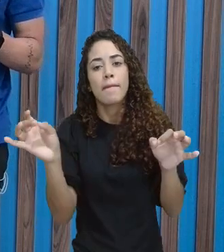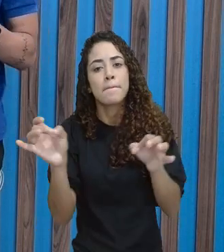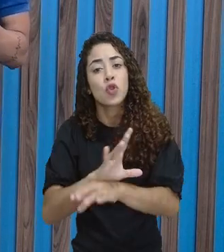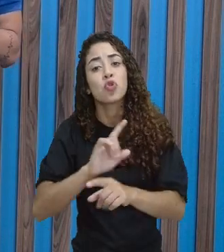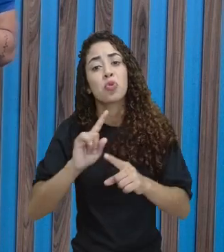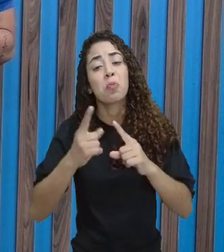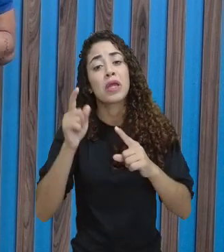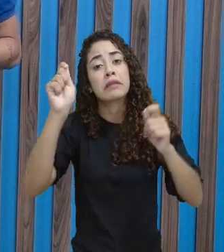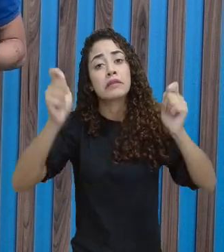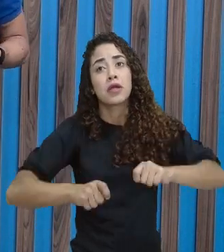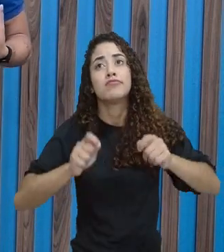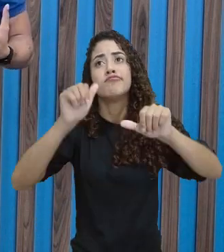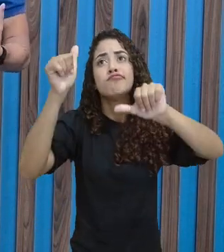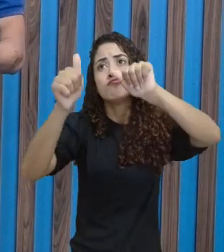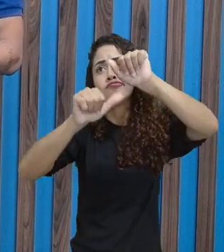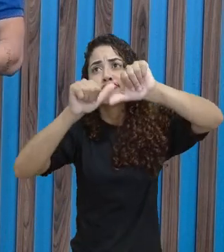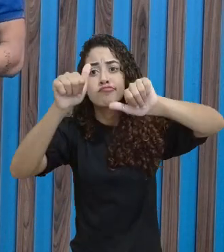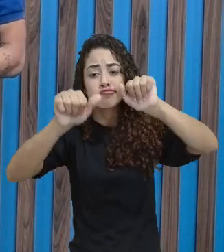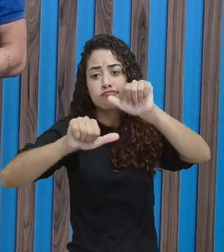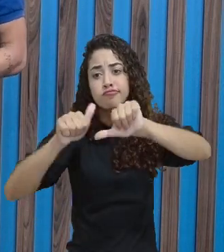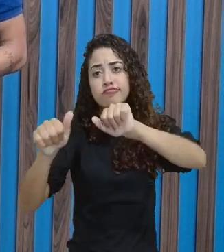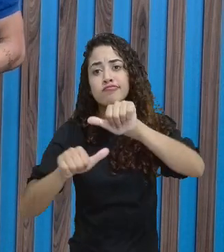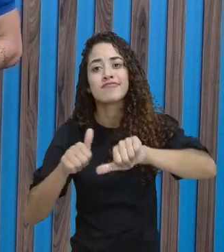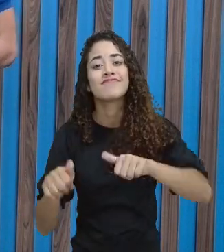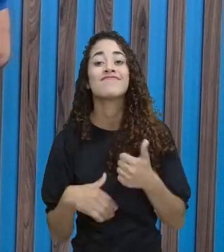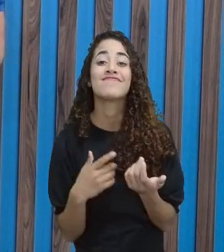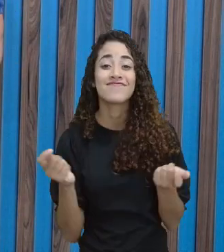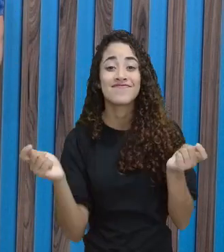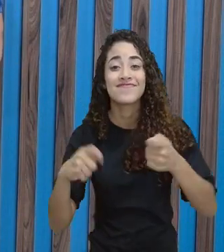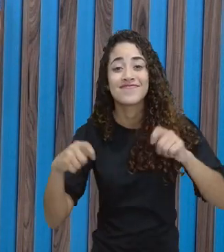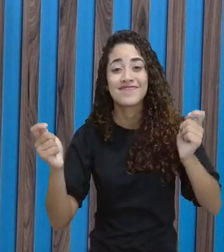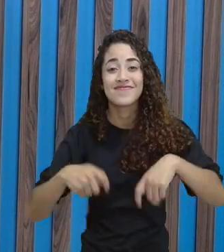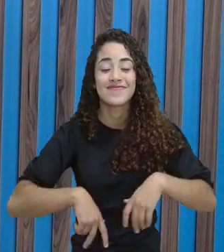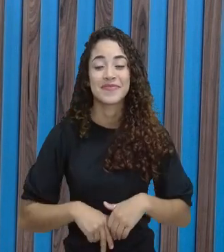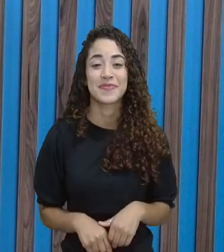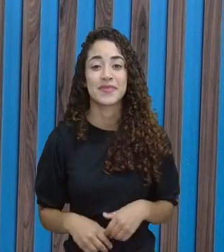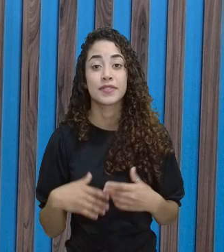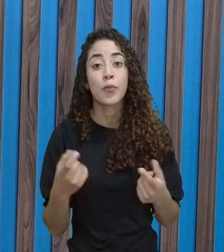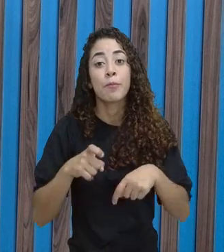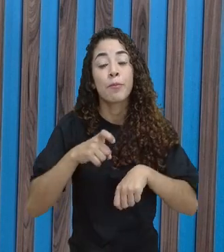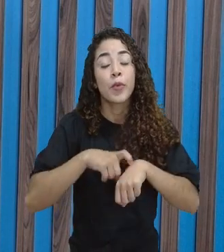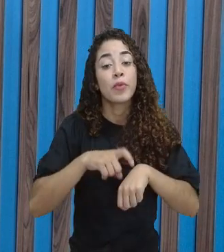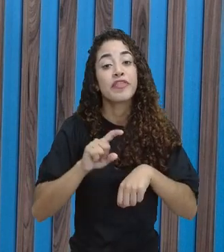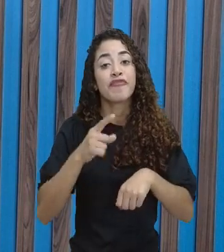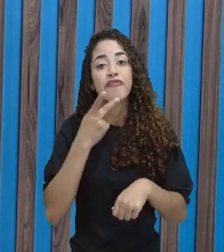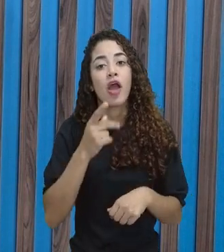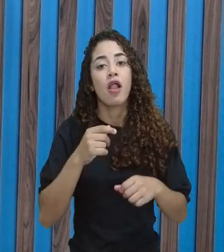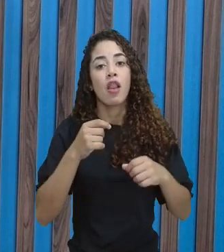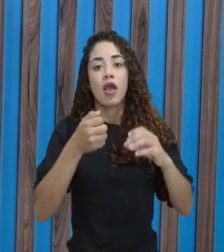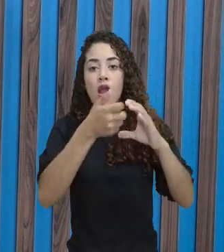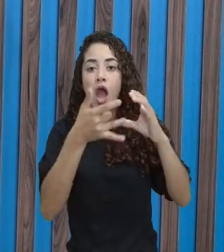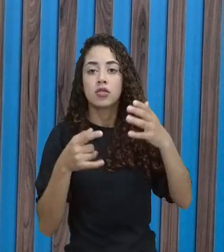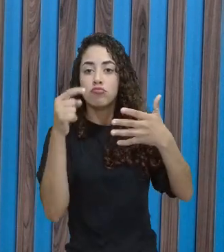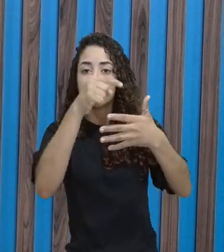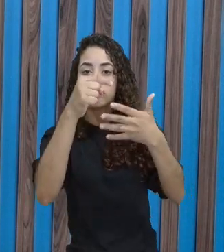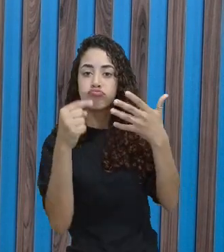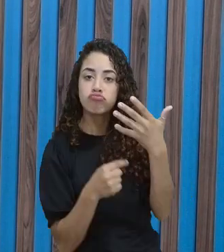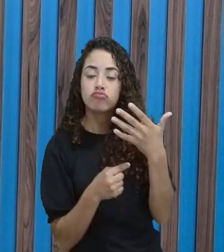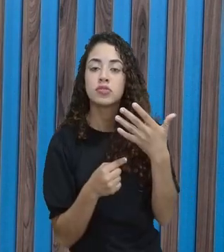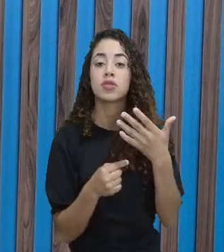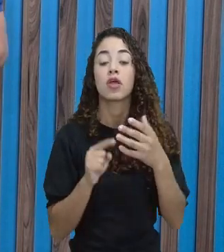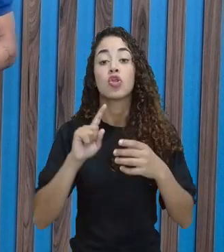Então, existe essa junção ali. E quando a gente fala de classificações, a gente pega tudo